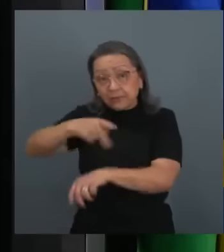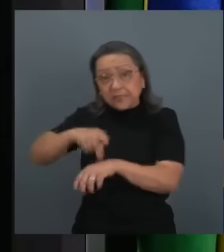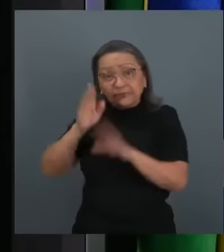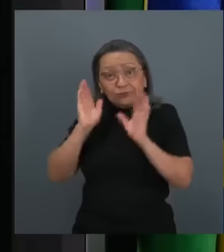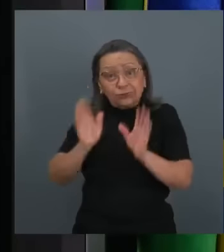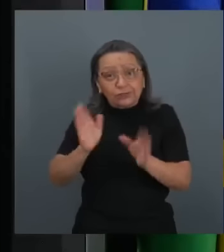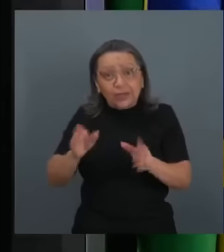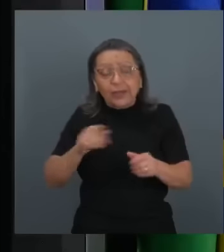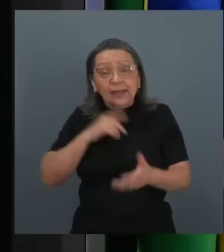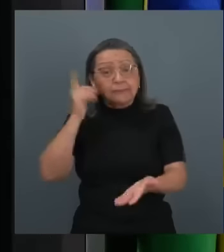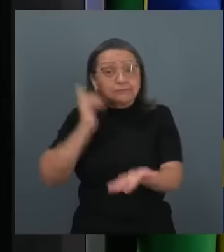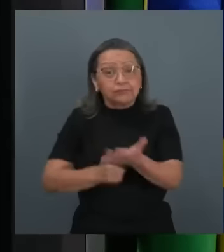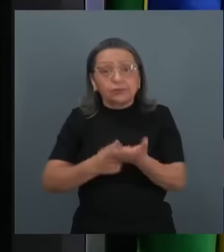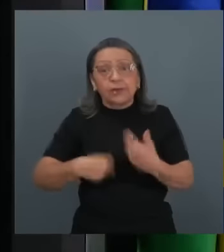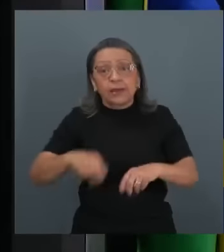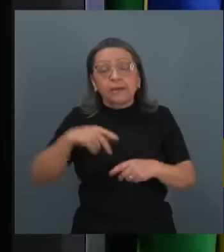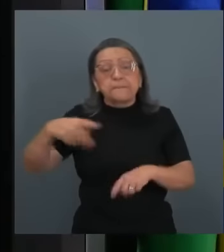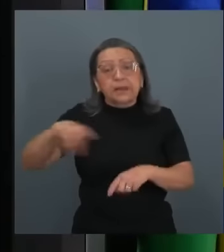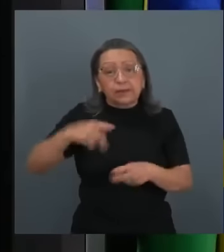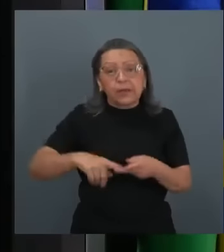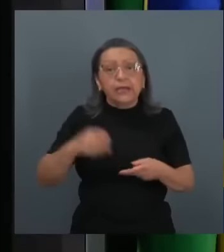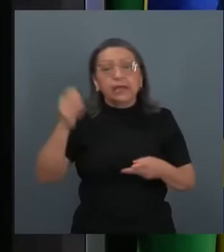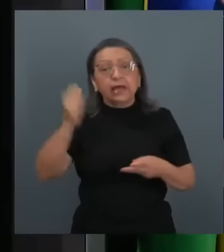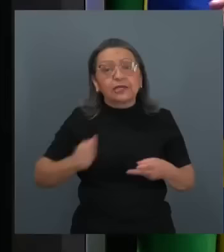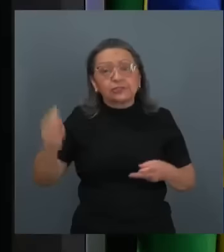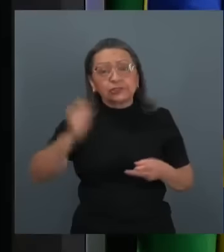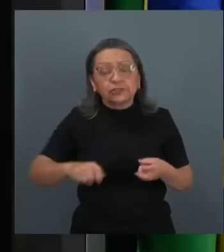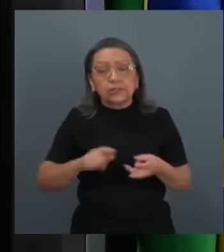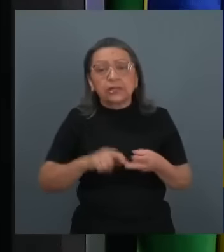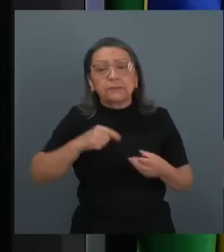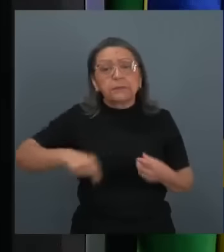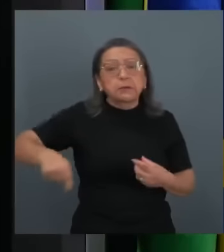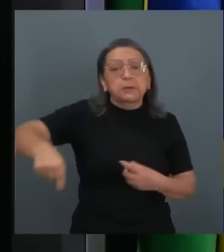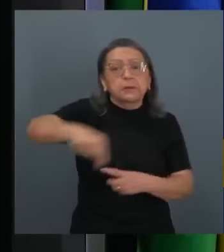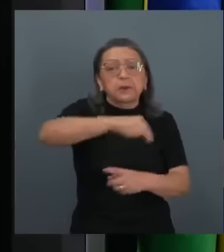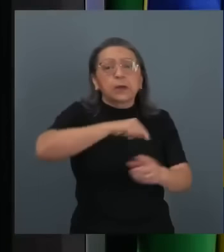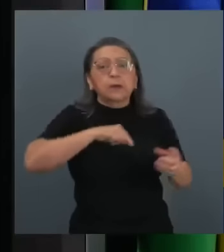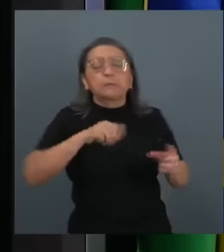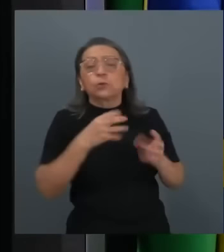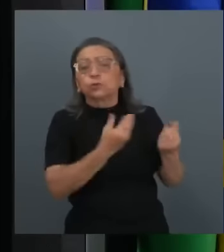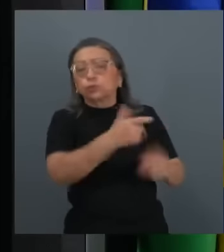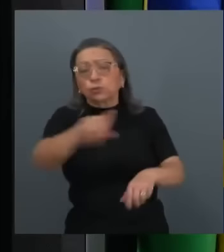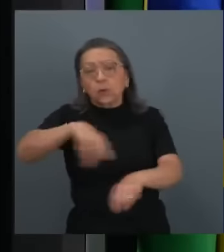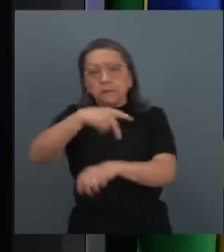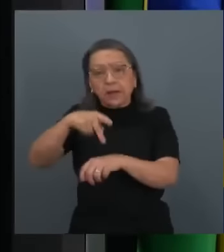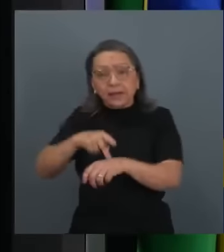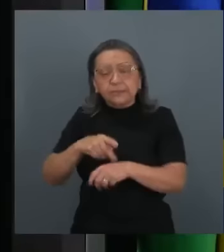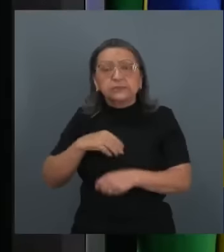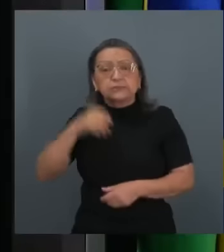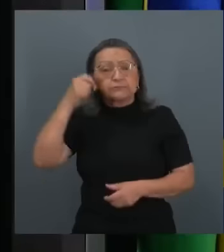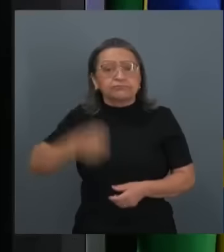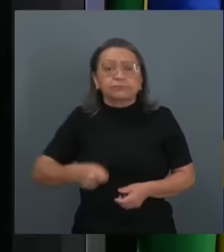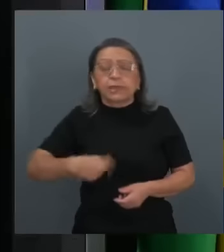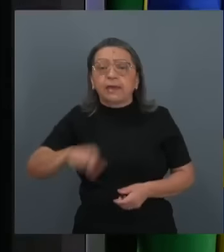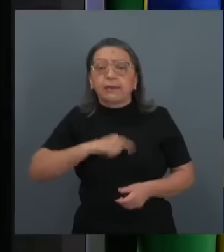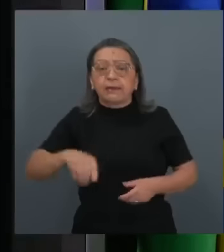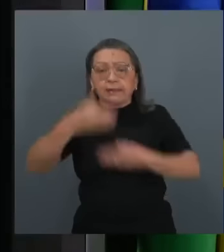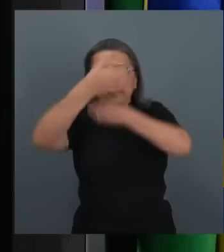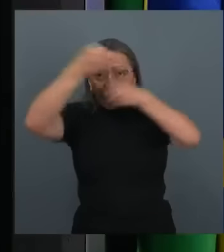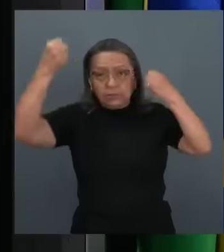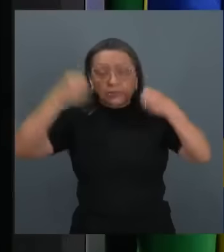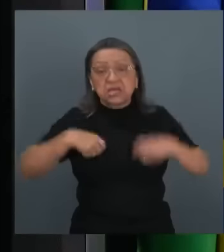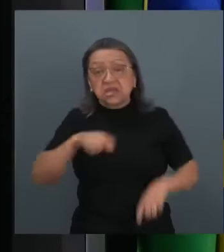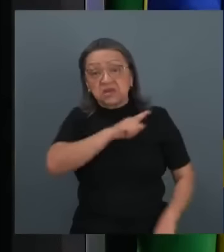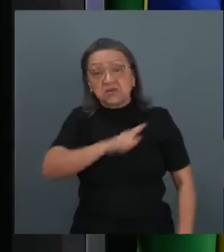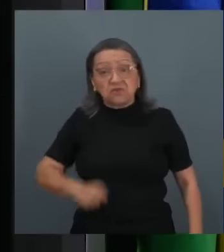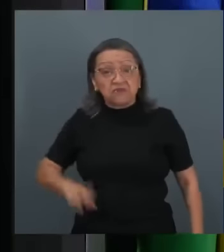fizeram, Paraguai, Argentina, ao redor do mundo, muitos outros, e o governo Lula continua